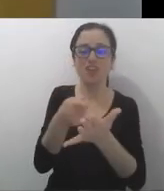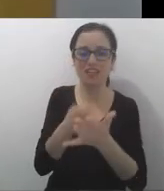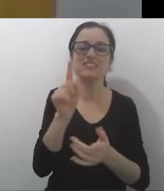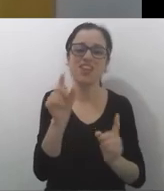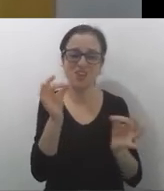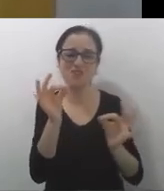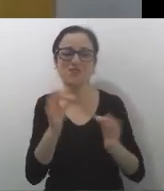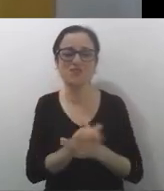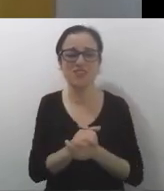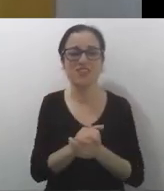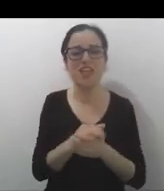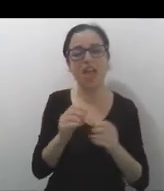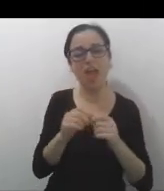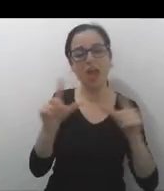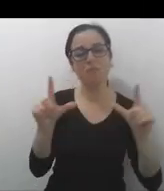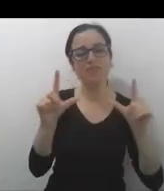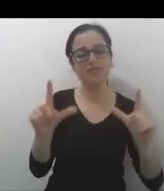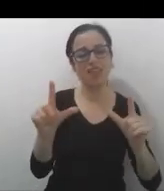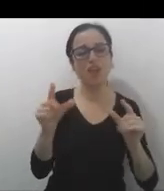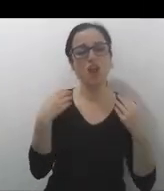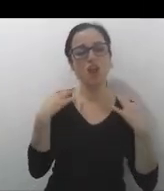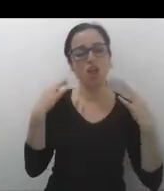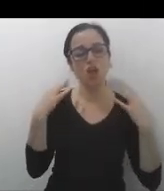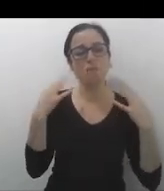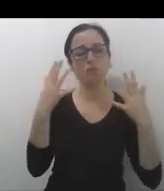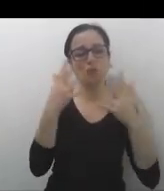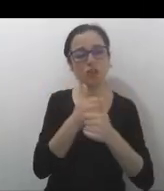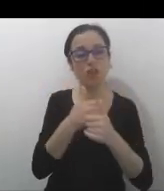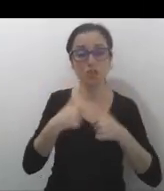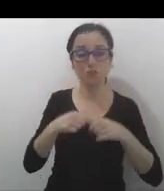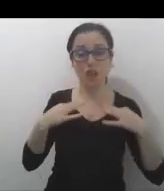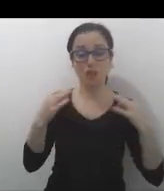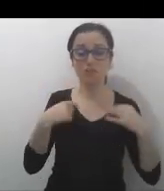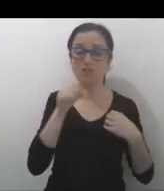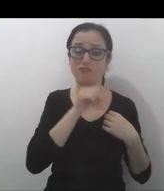velha. Fred, fala aí que eu vou botar uma camiseta mais bonitinha.